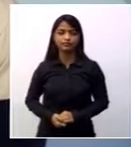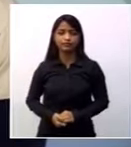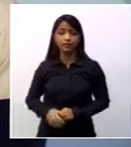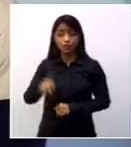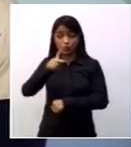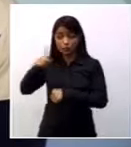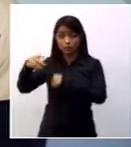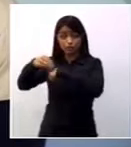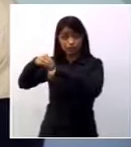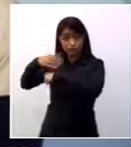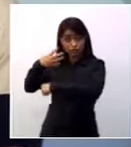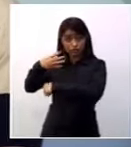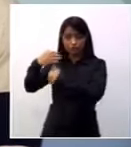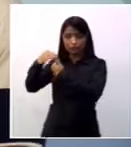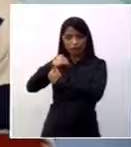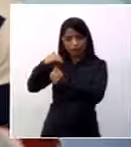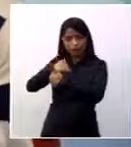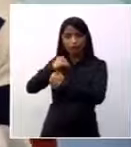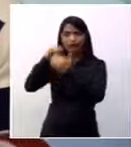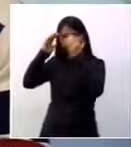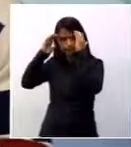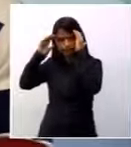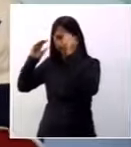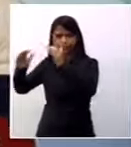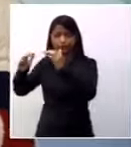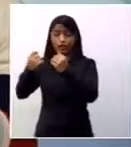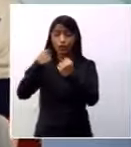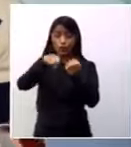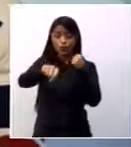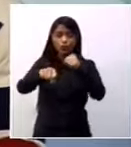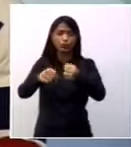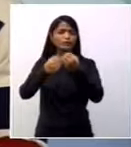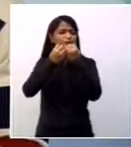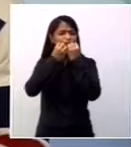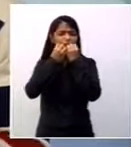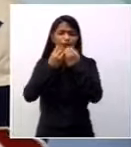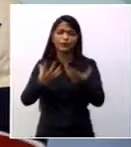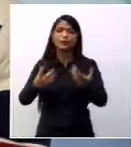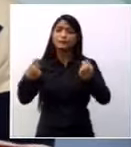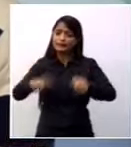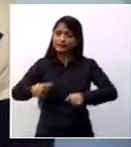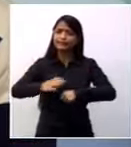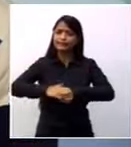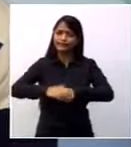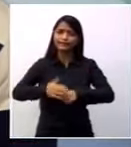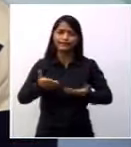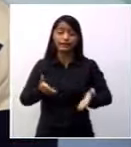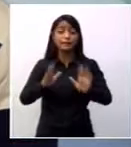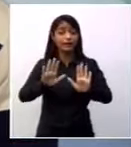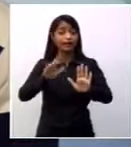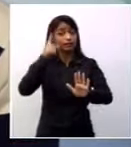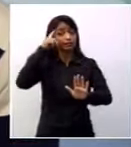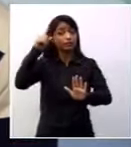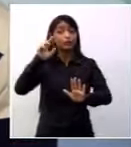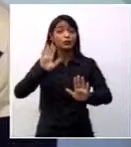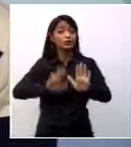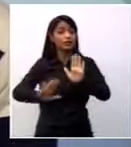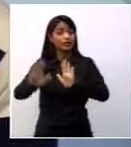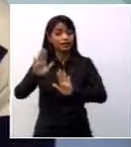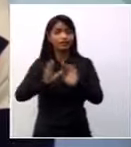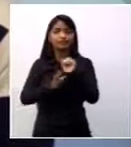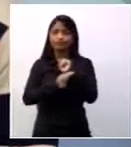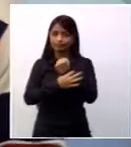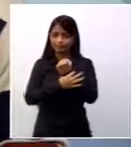indicado para você, né? A luta é muito boa, deve ser realizada, mas lembre-se, com cuidado e segurança,